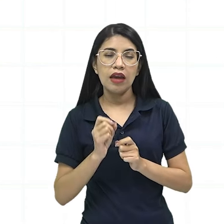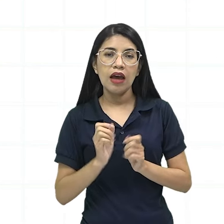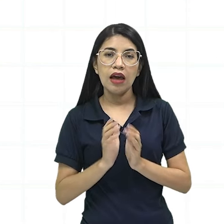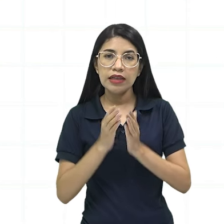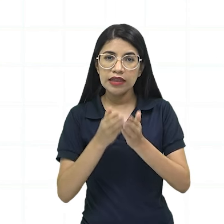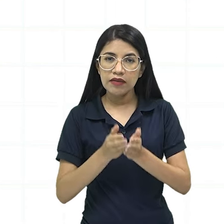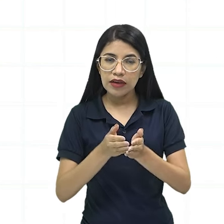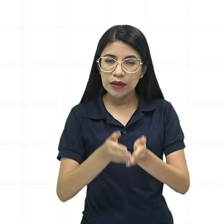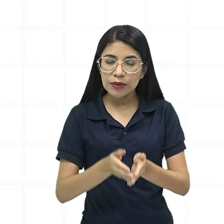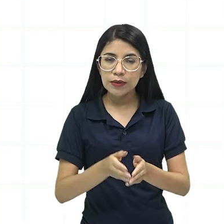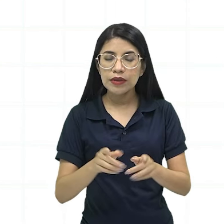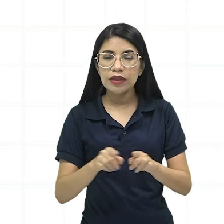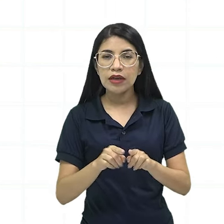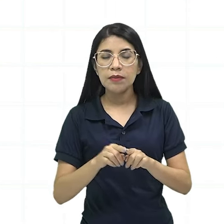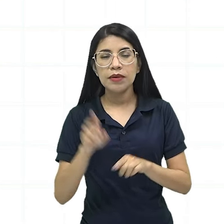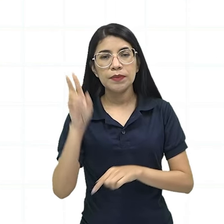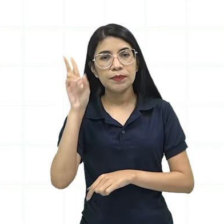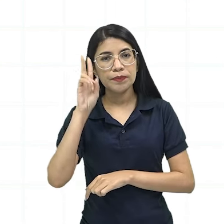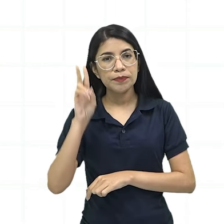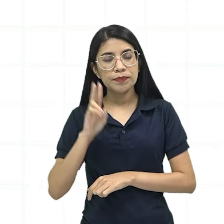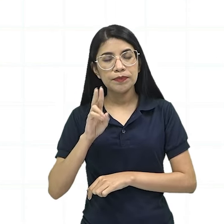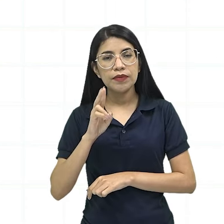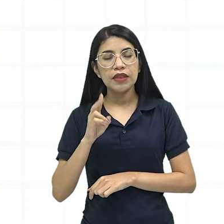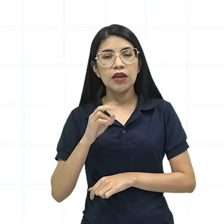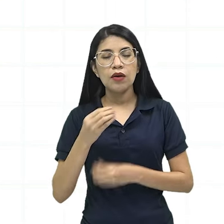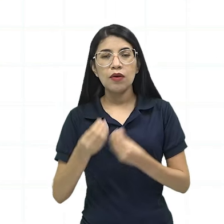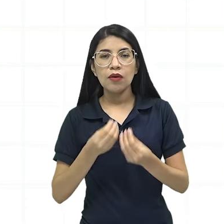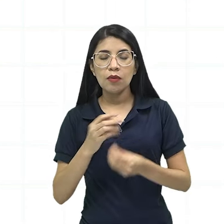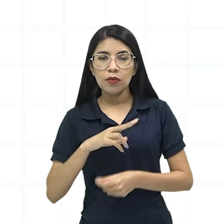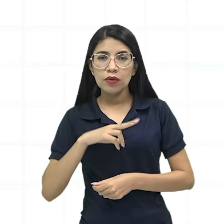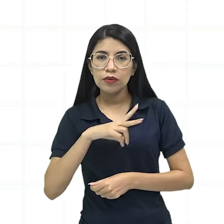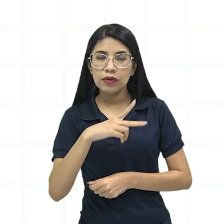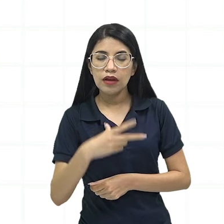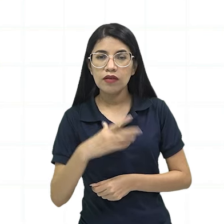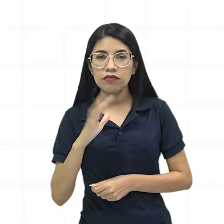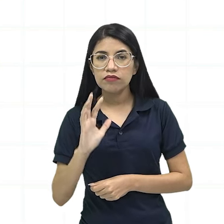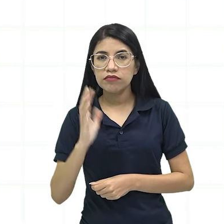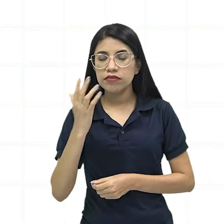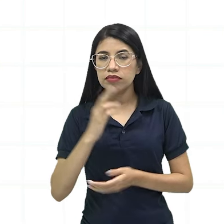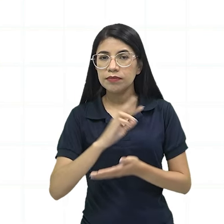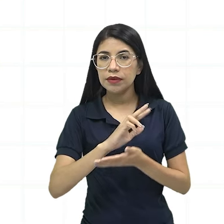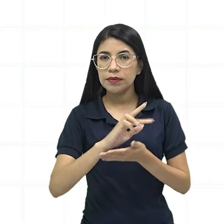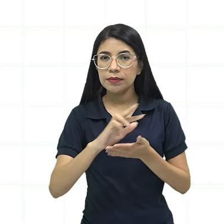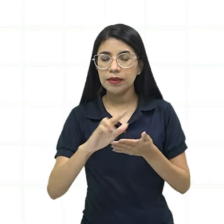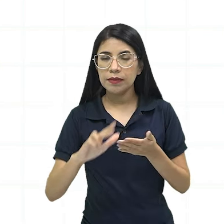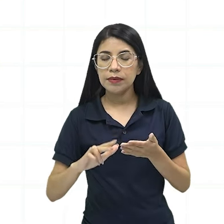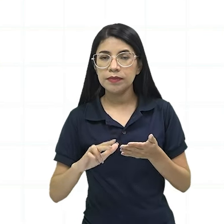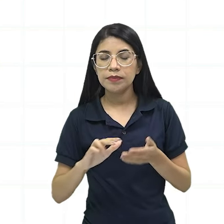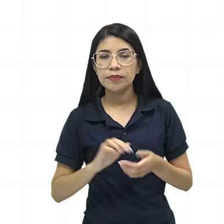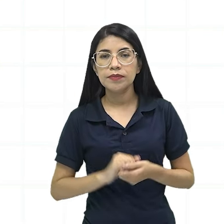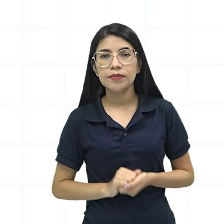né, a história de Portugal nessa epopeia,